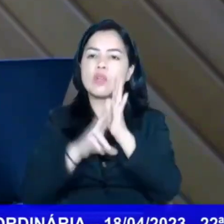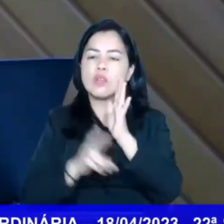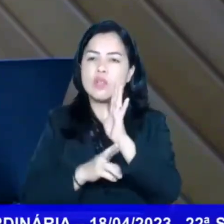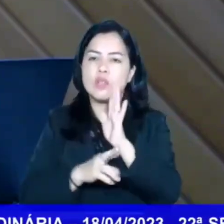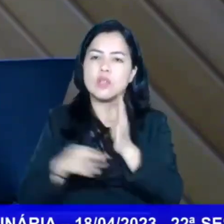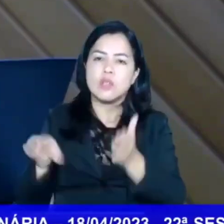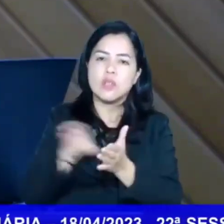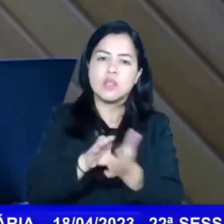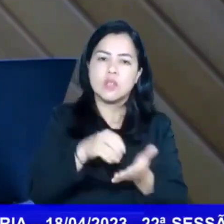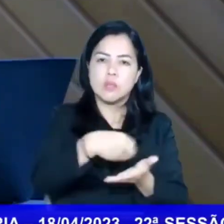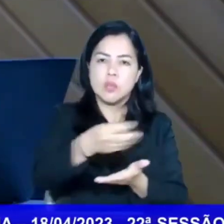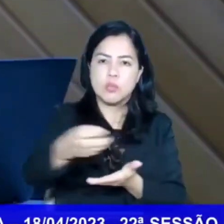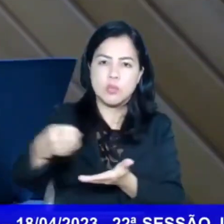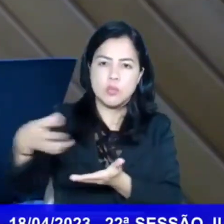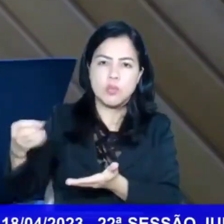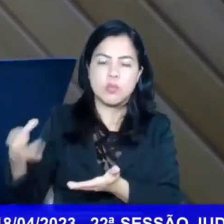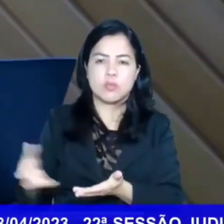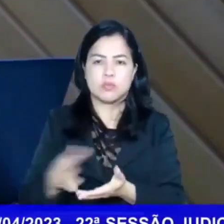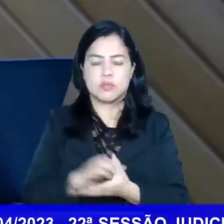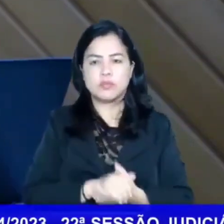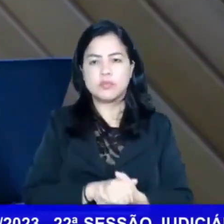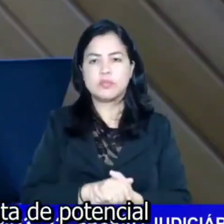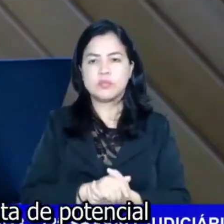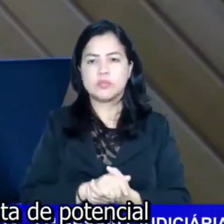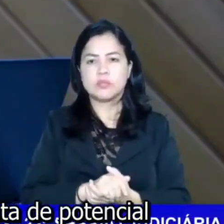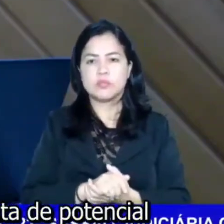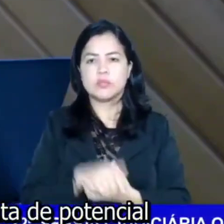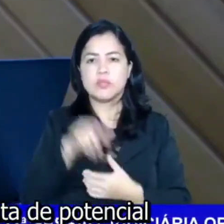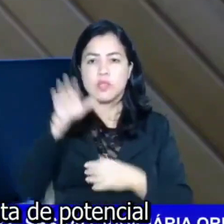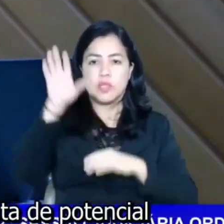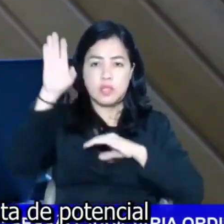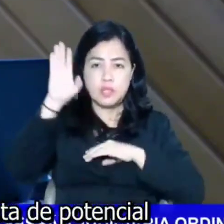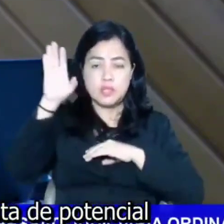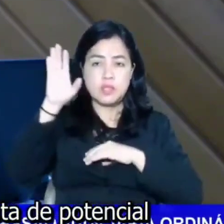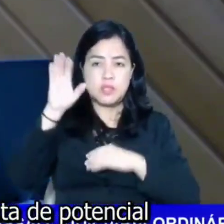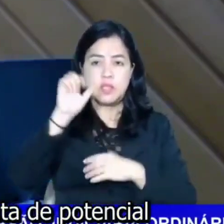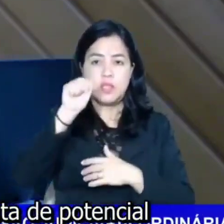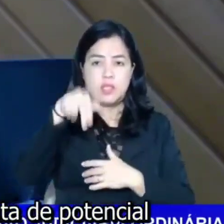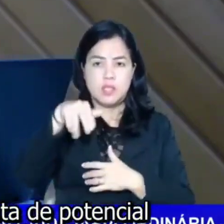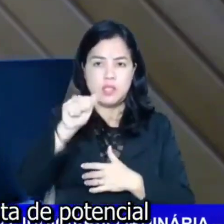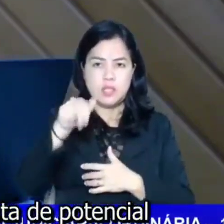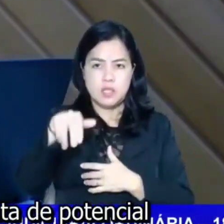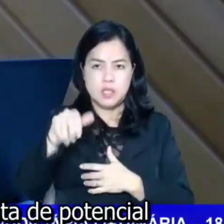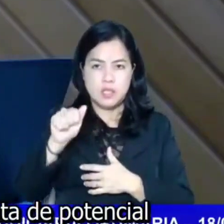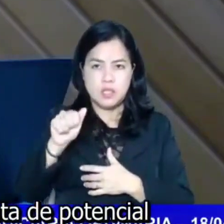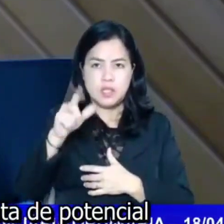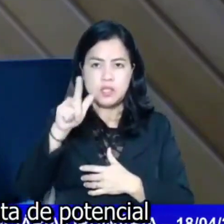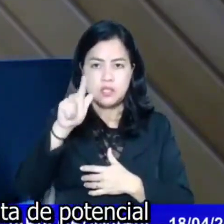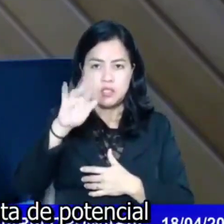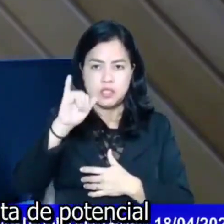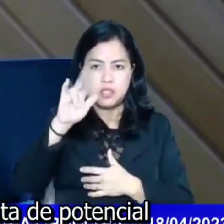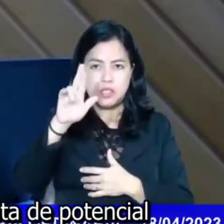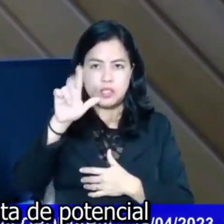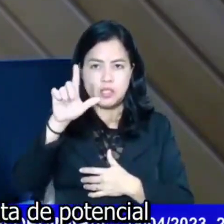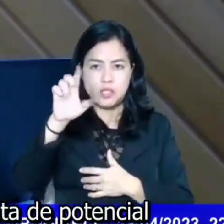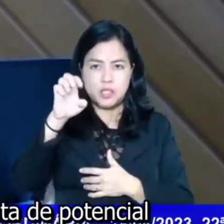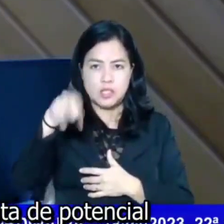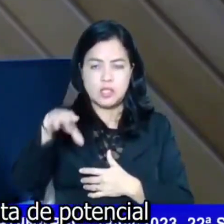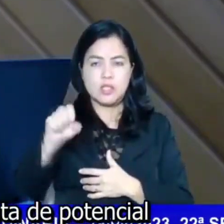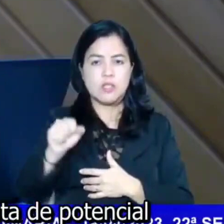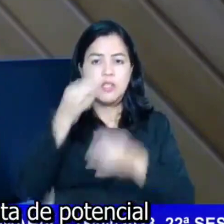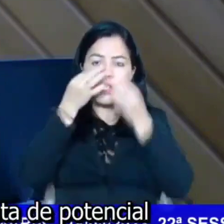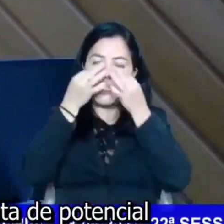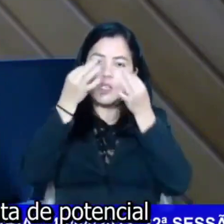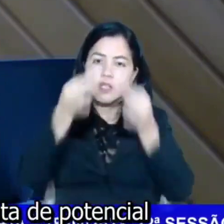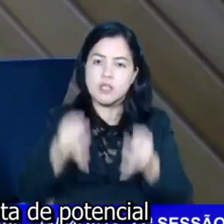distribuição. E a candidata Najirlene foi vista como uma